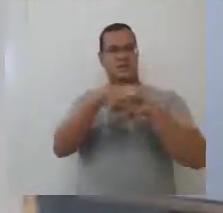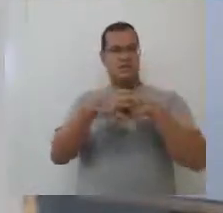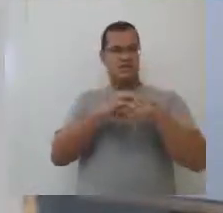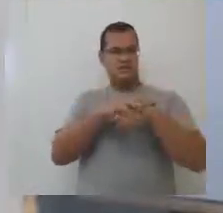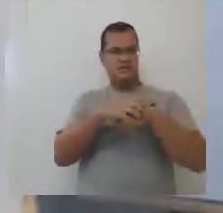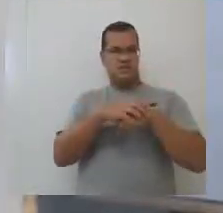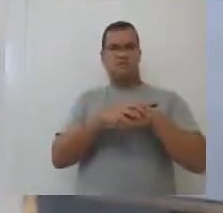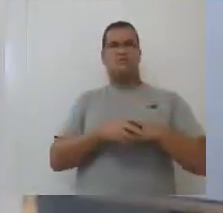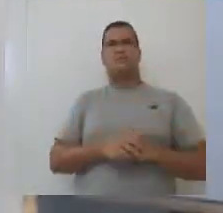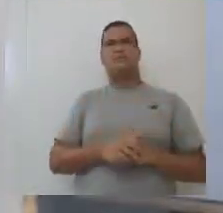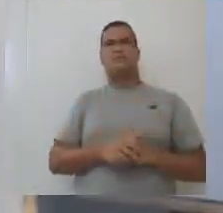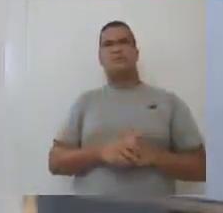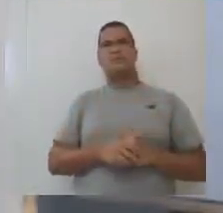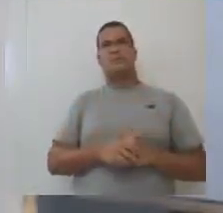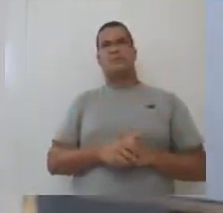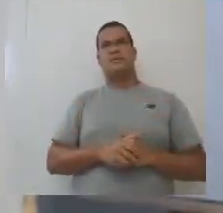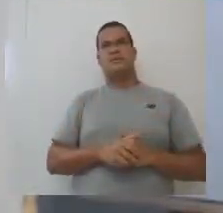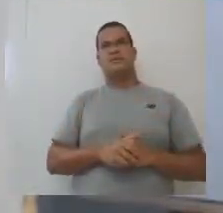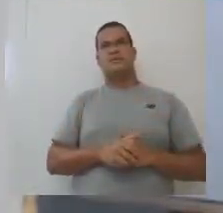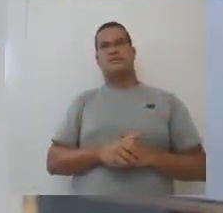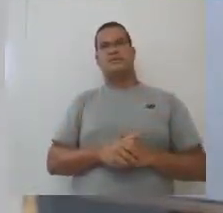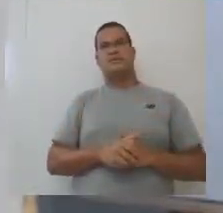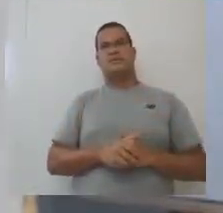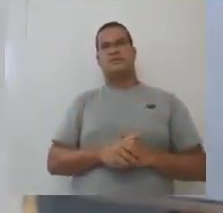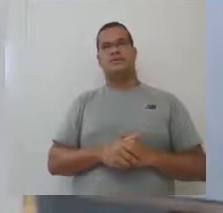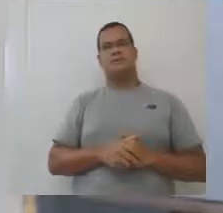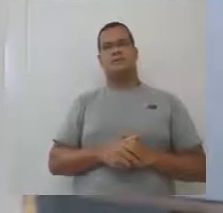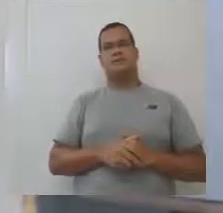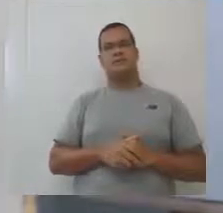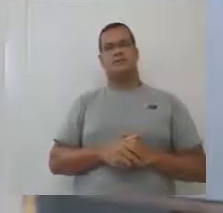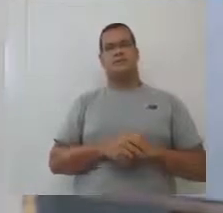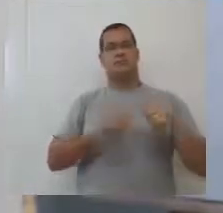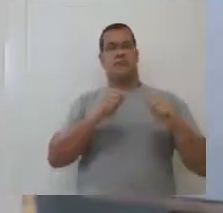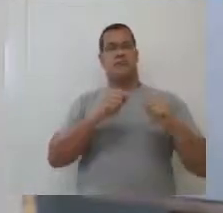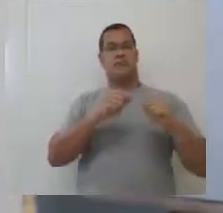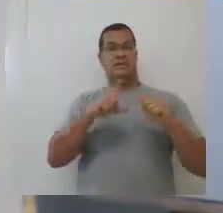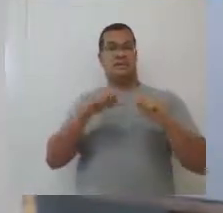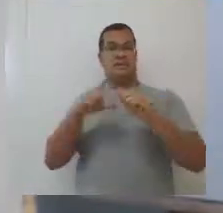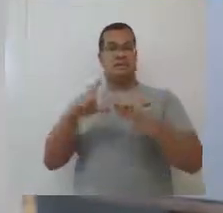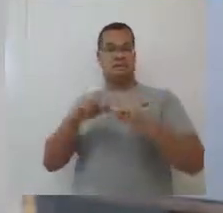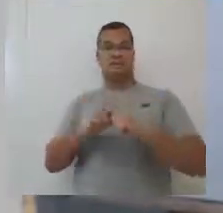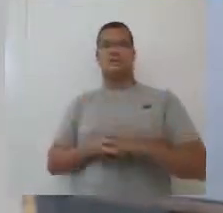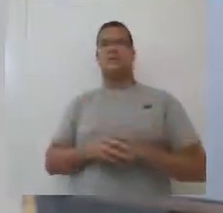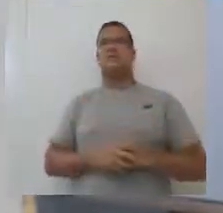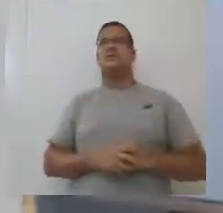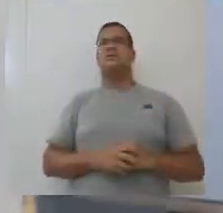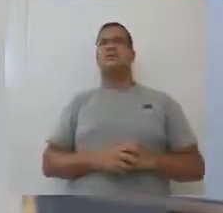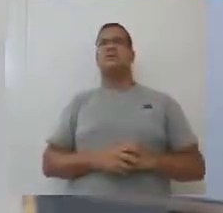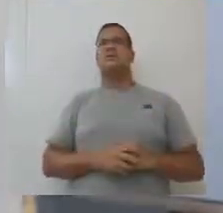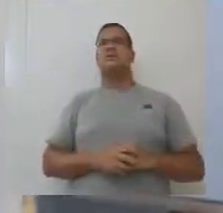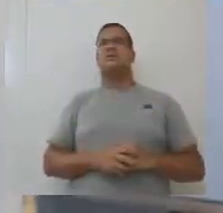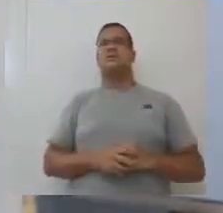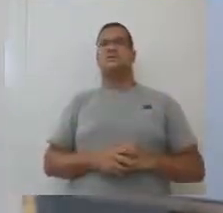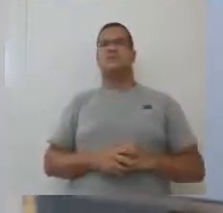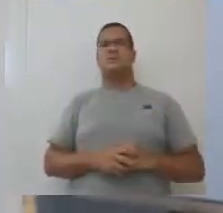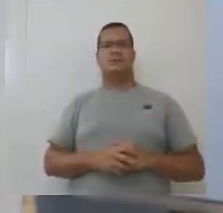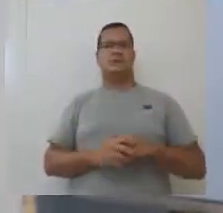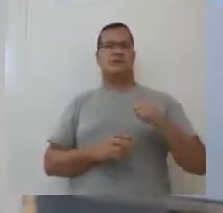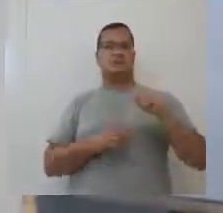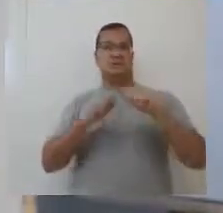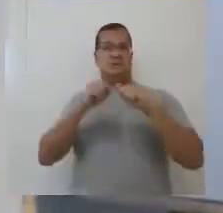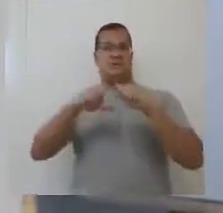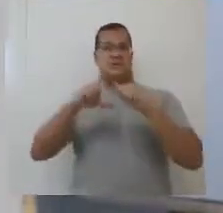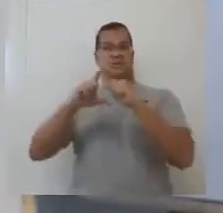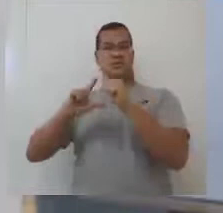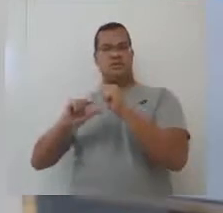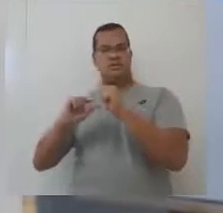que é que isso vai dar? Olha para mim. Você vai ter azão, azão, para ficar bonitinho, ó. Aí você vai ter